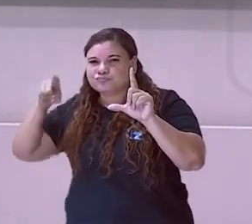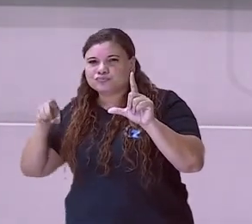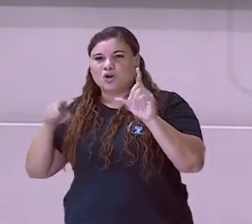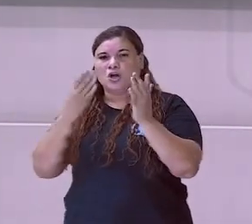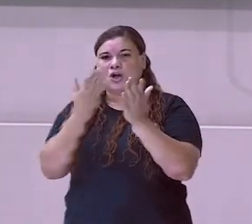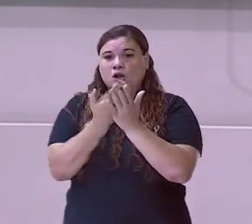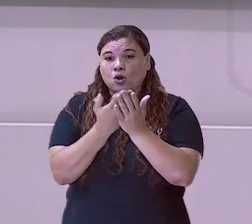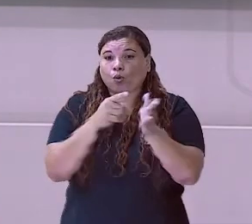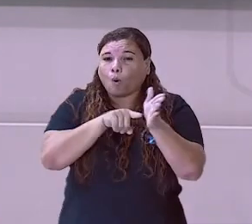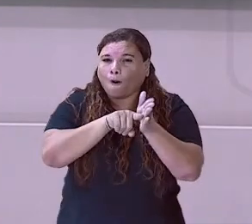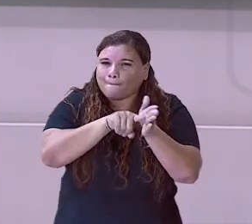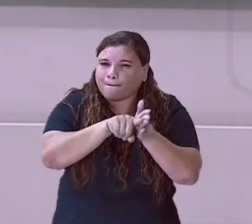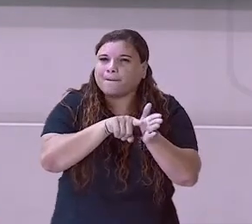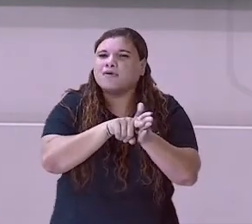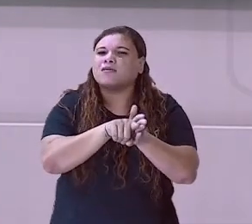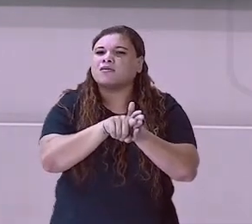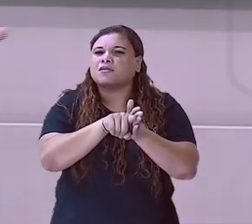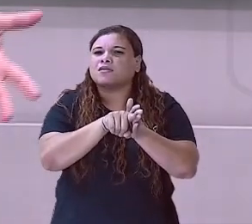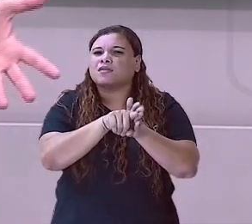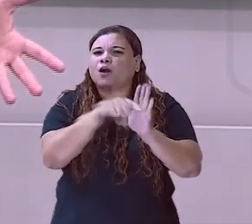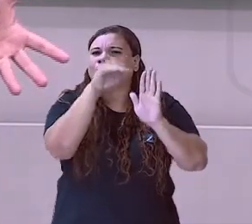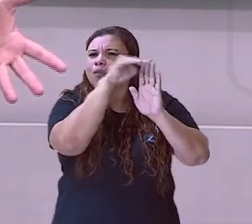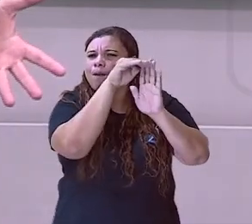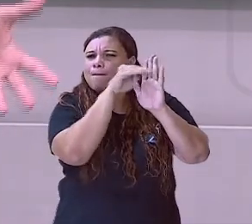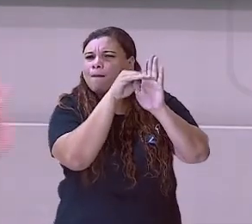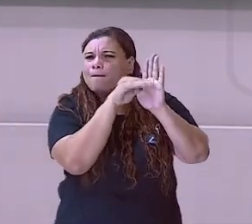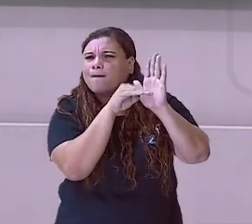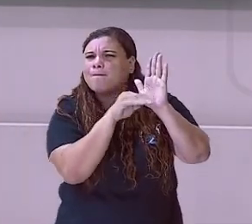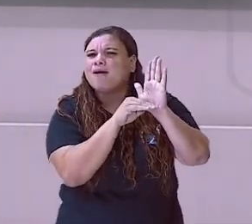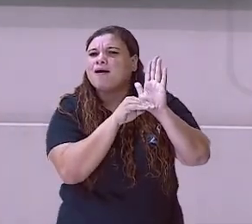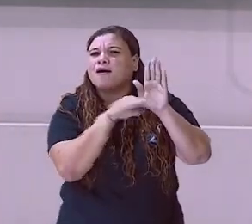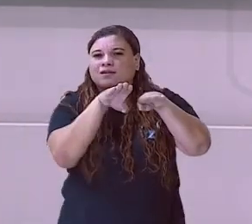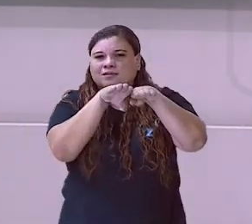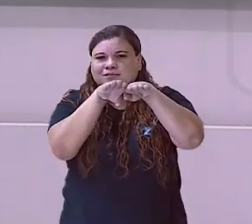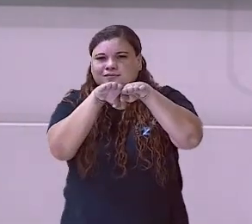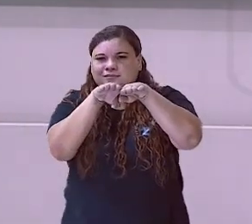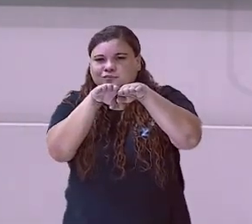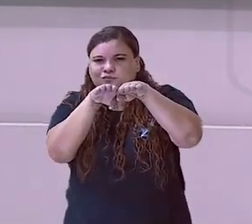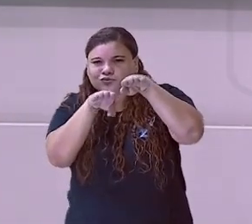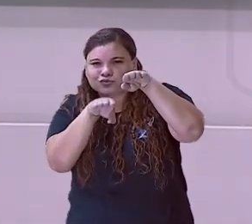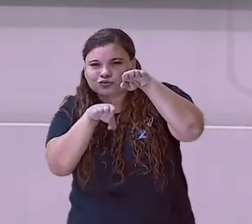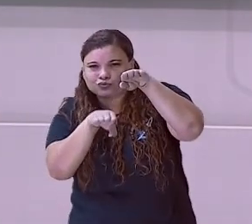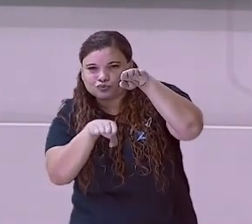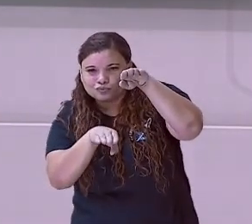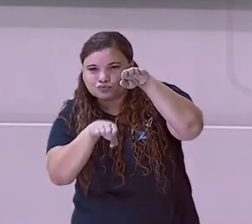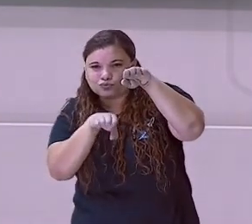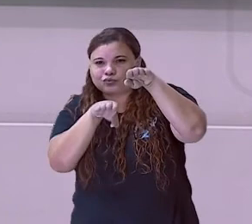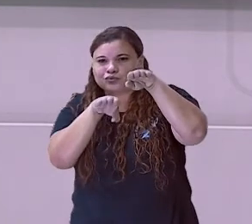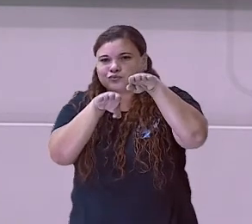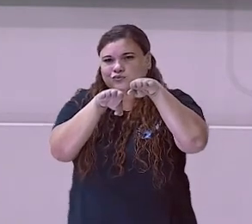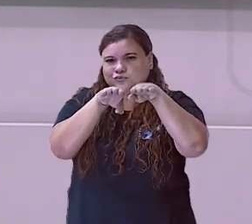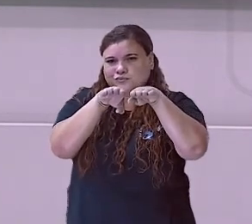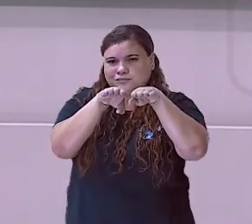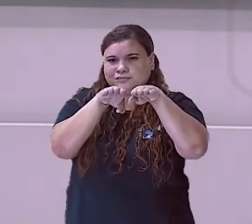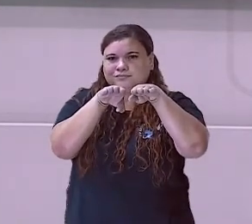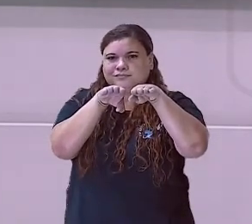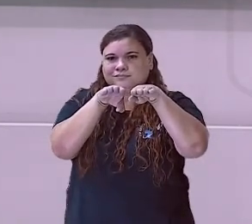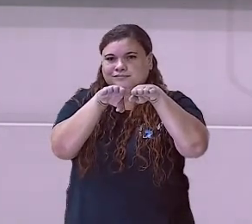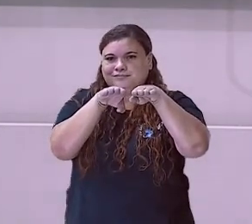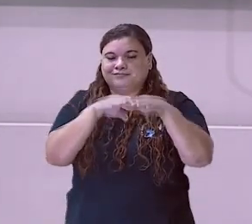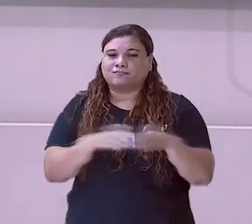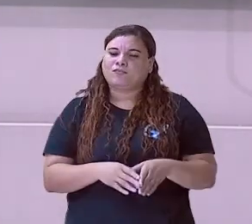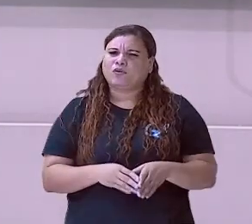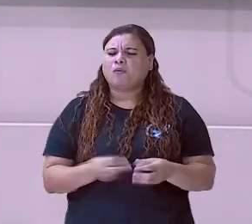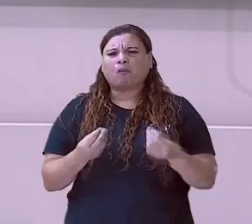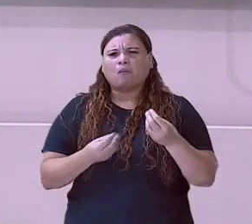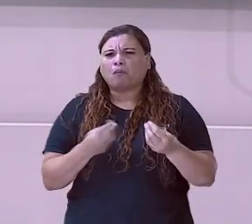o índice que vai mostrar a disparidade entre ricos e pobres. E aqui nós temos o